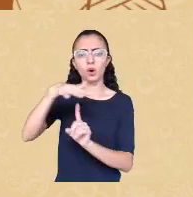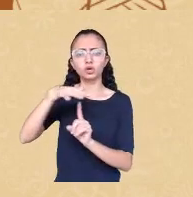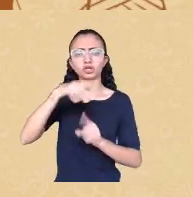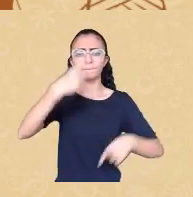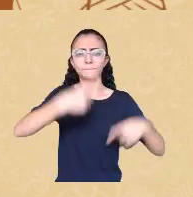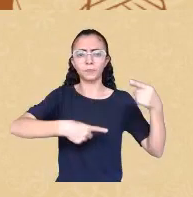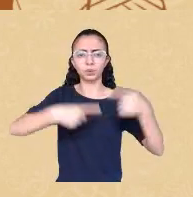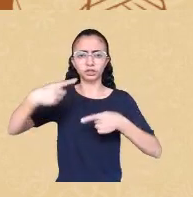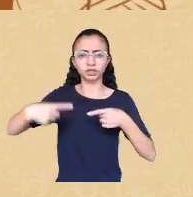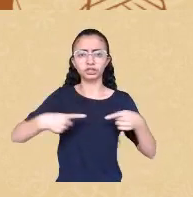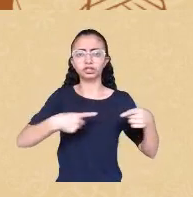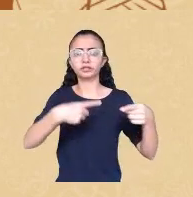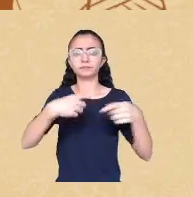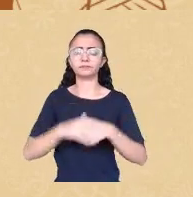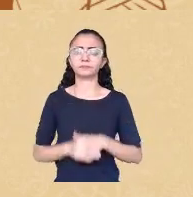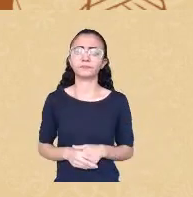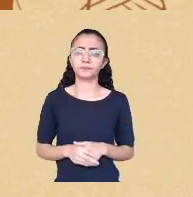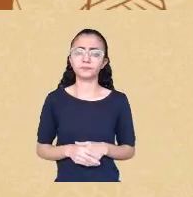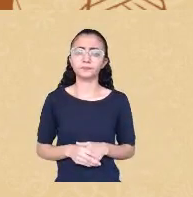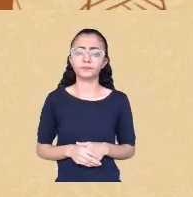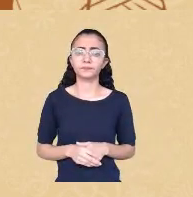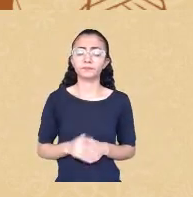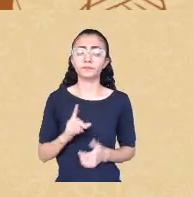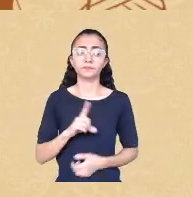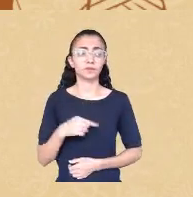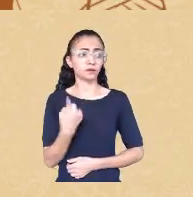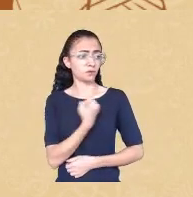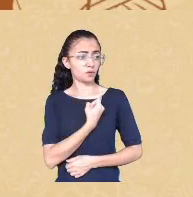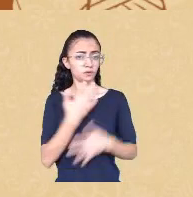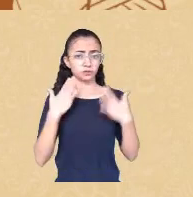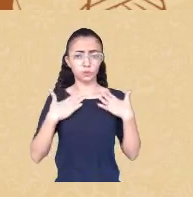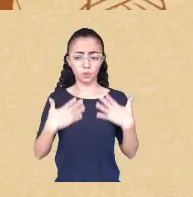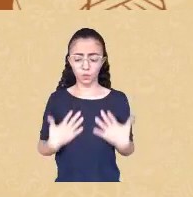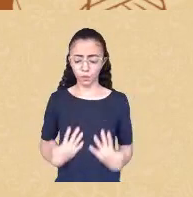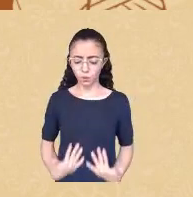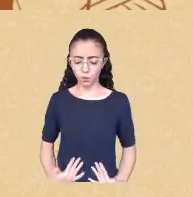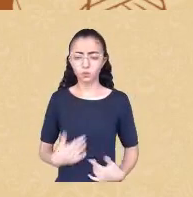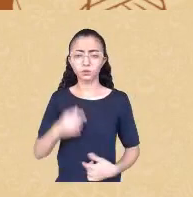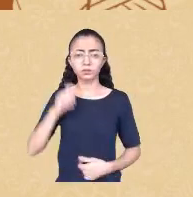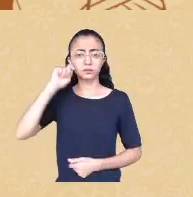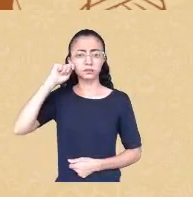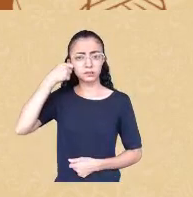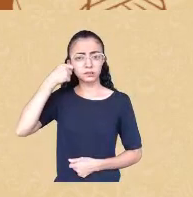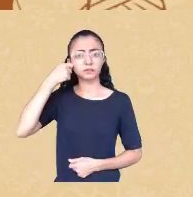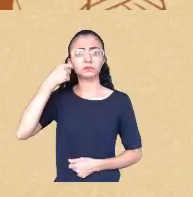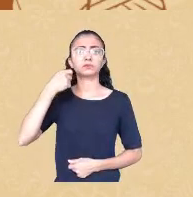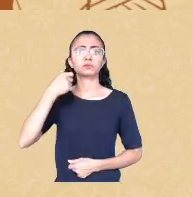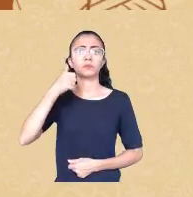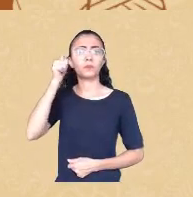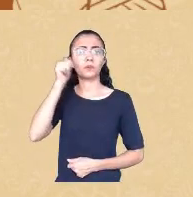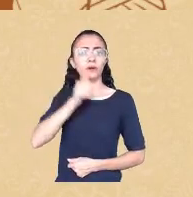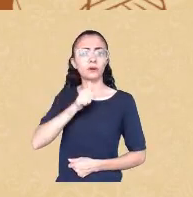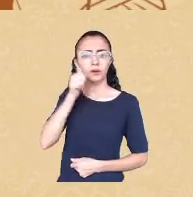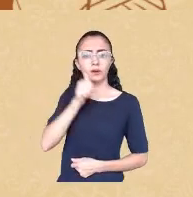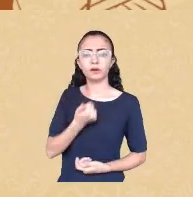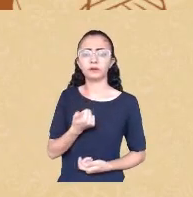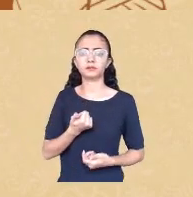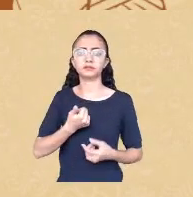na realidade que nós, corpos negros, corpos mulheres, corpos LGBTs, corpos